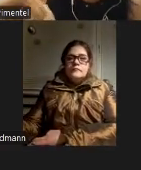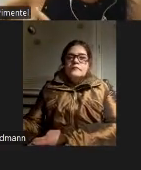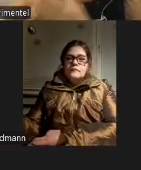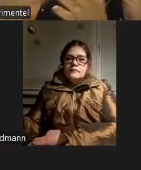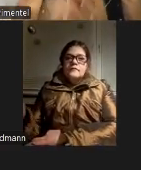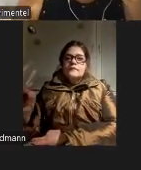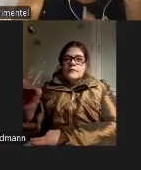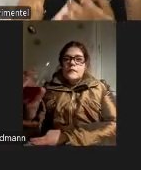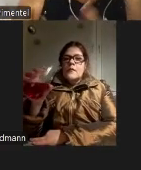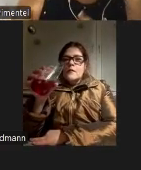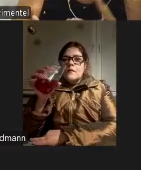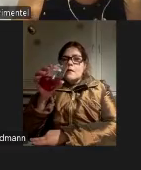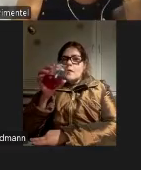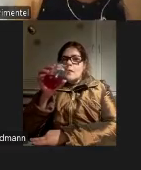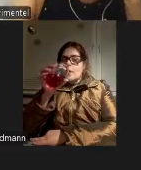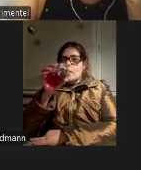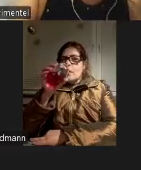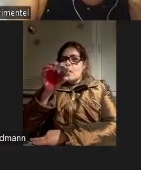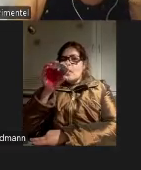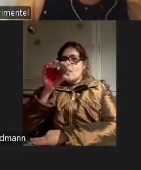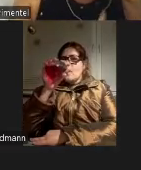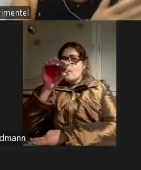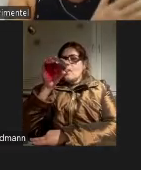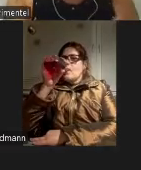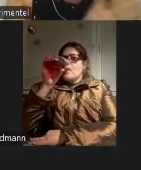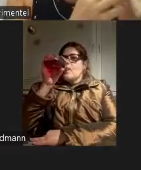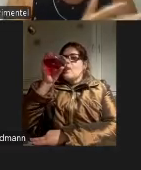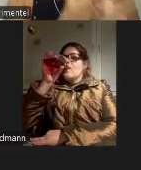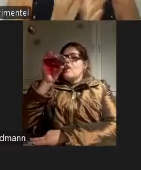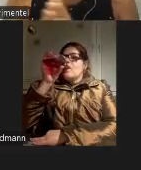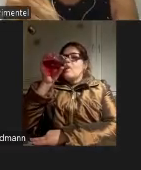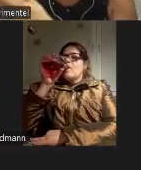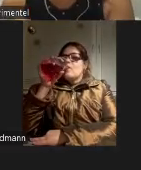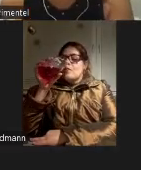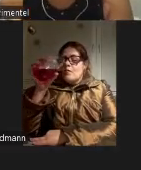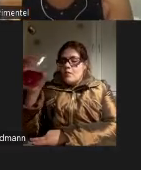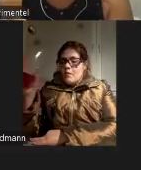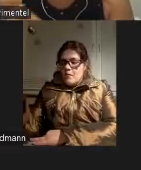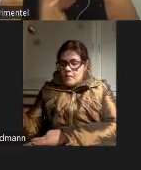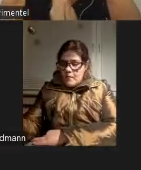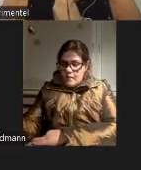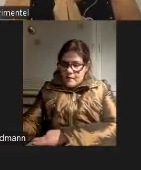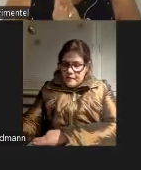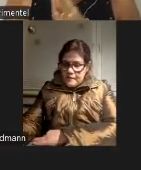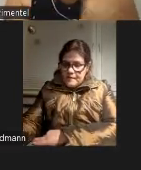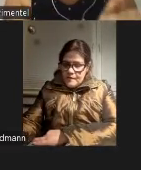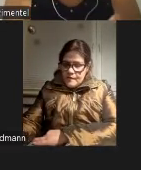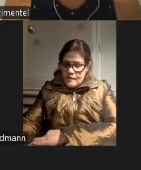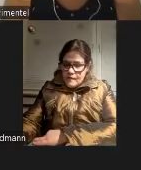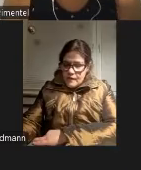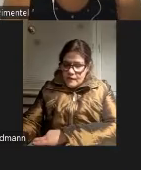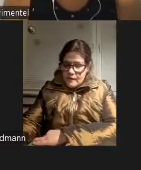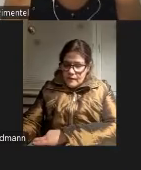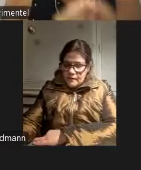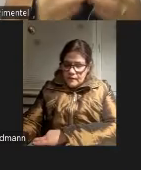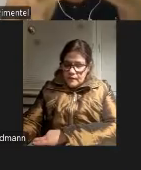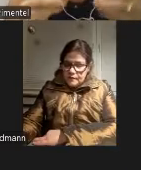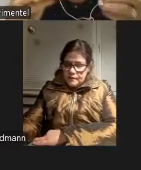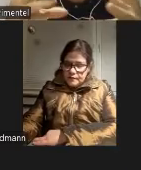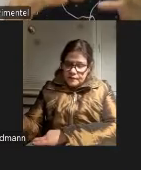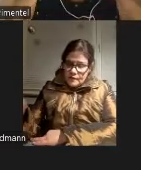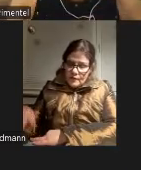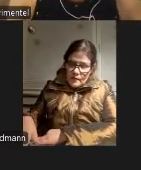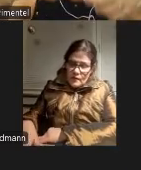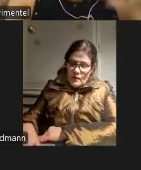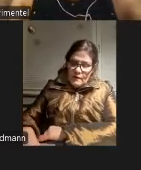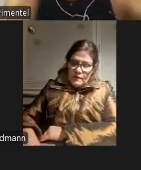fora e para que ele libere hormônios da noite durante a noite, durante o escuro lá fora, né? A vida sempre foi assim.